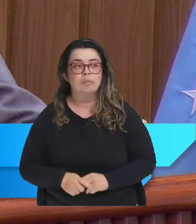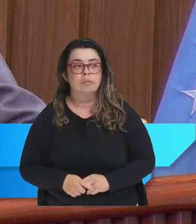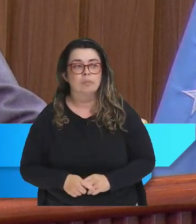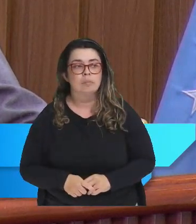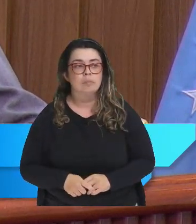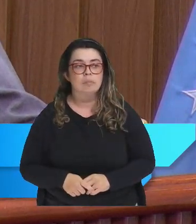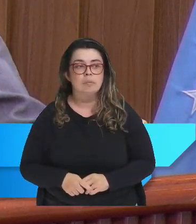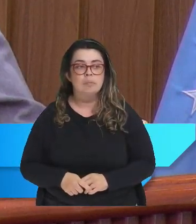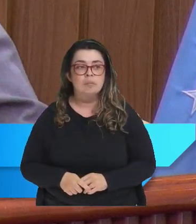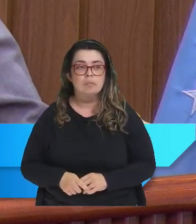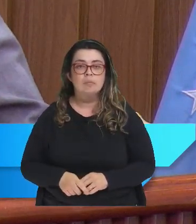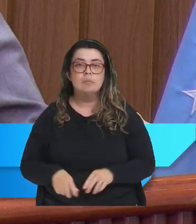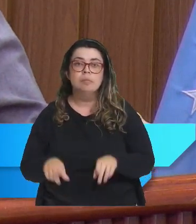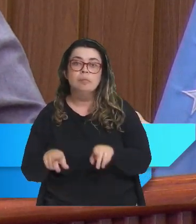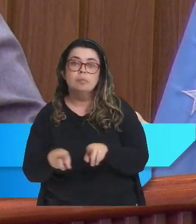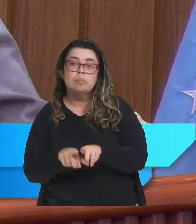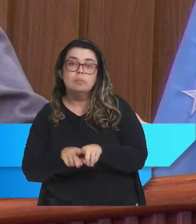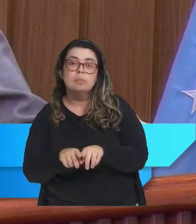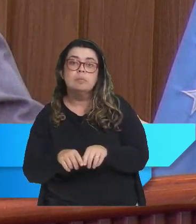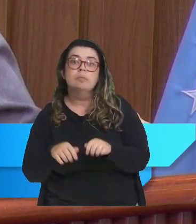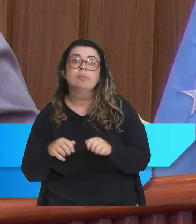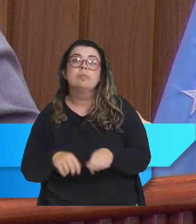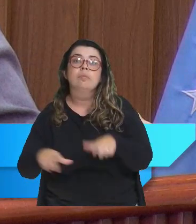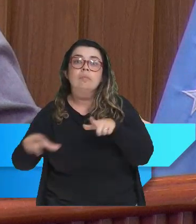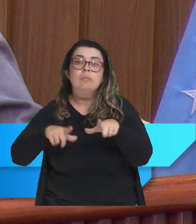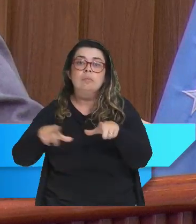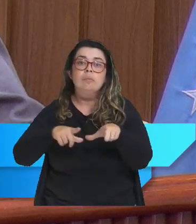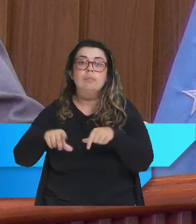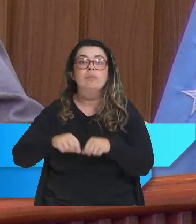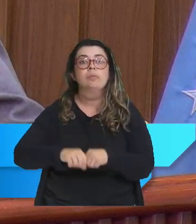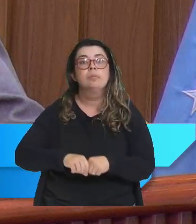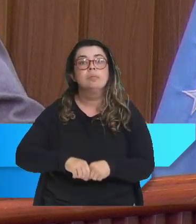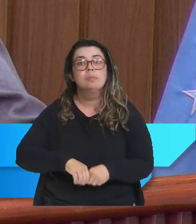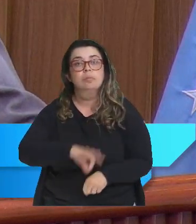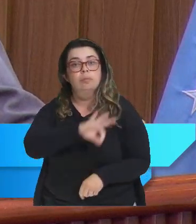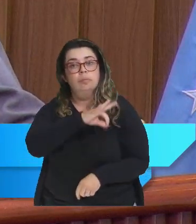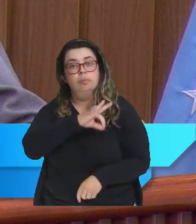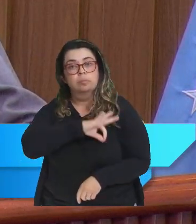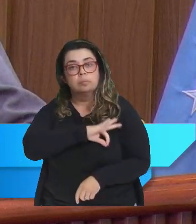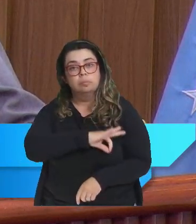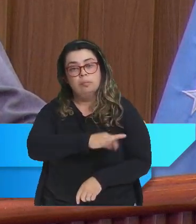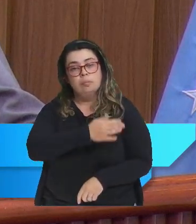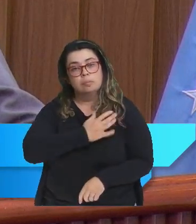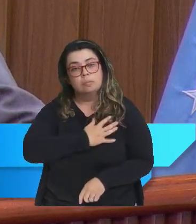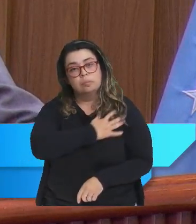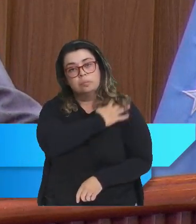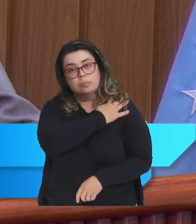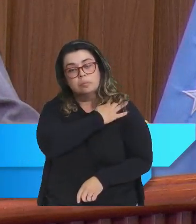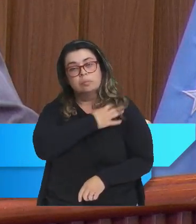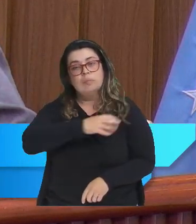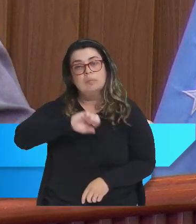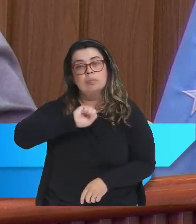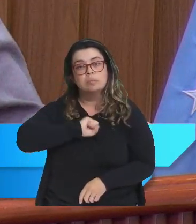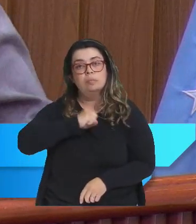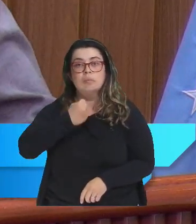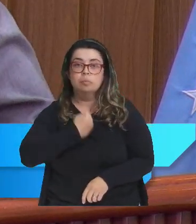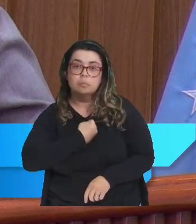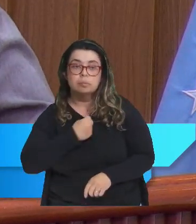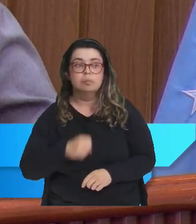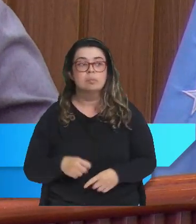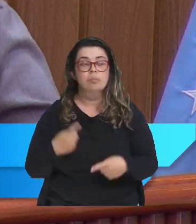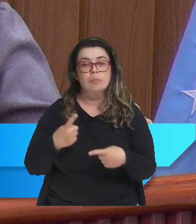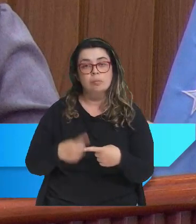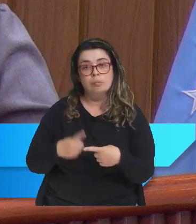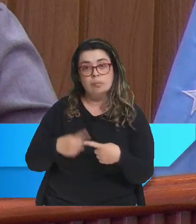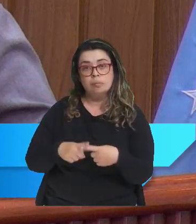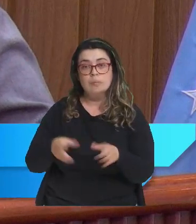operação delegada, como que está funcionando no nosso município, né? Visto que nós estamos aí prestes